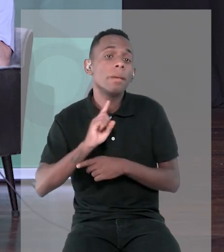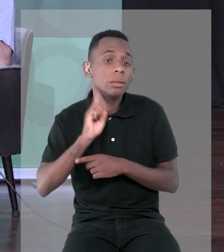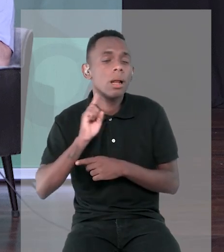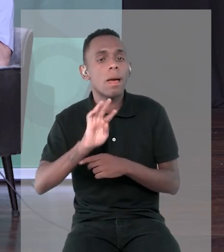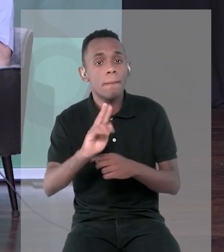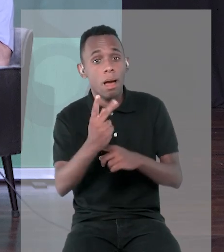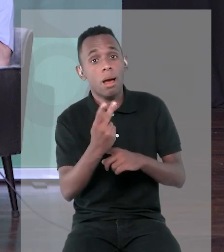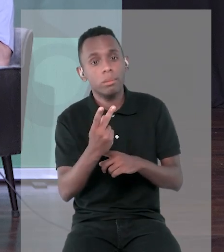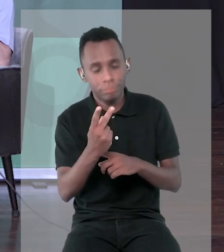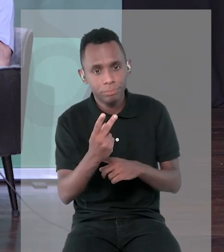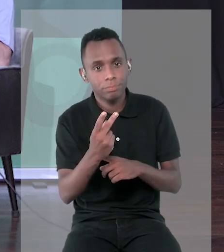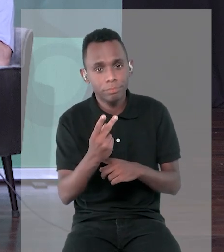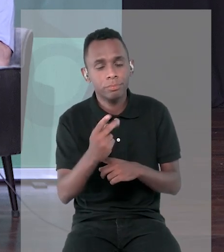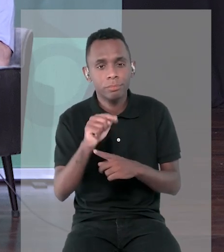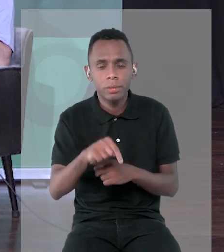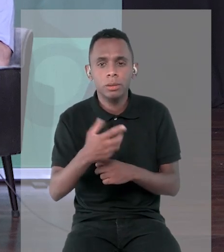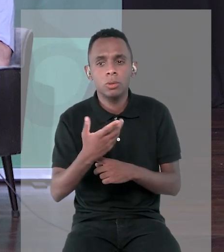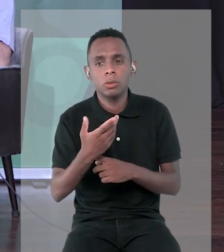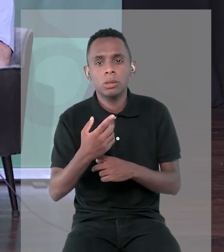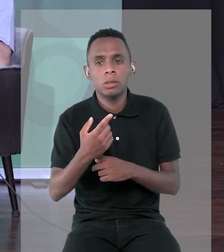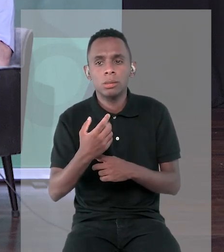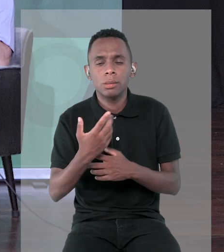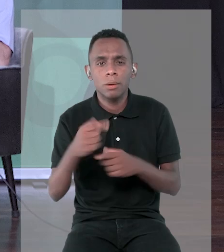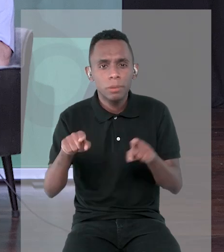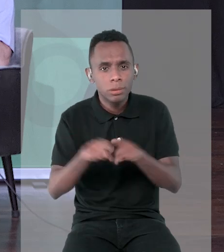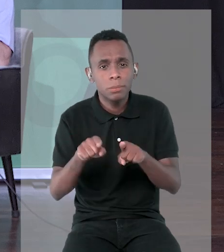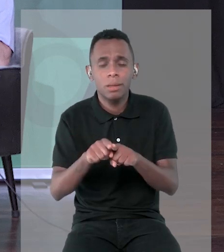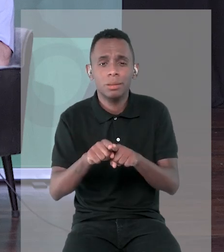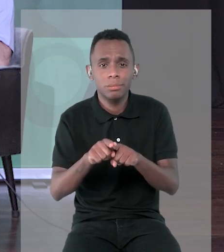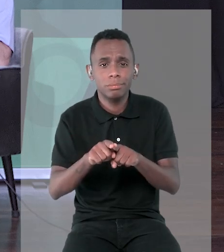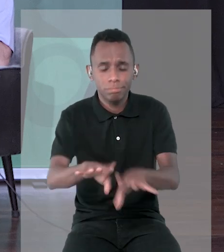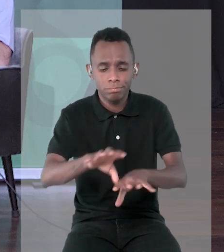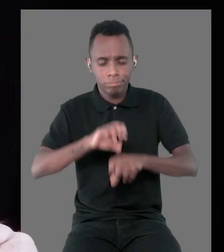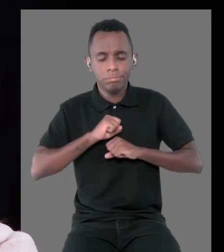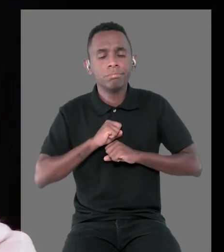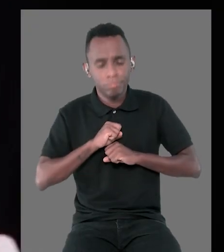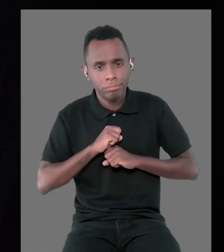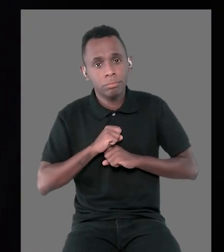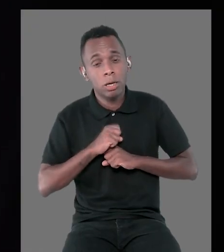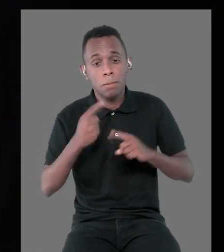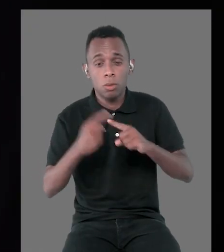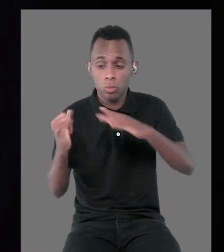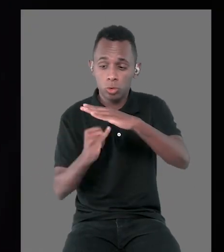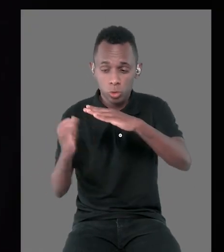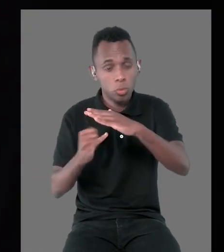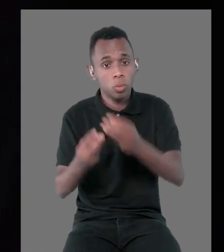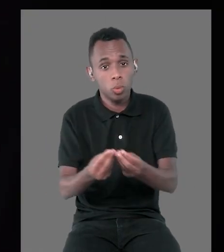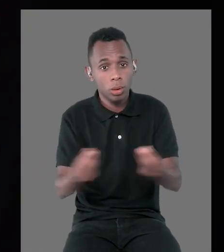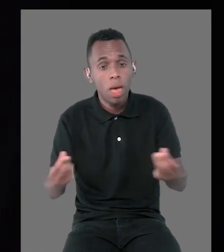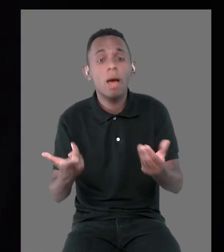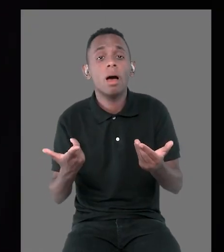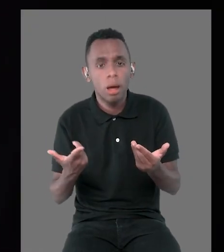Horizonte, eu estou no lugar de receber uma transmissão, né, de alguma forma, né? O Instituto Terra